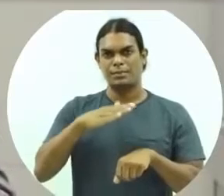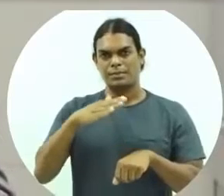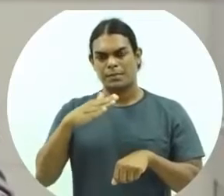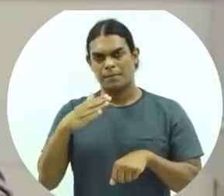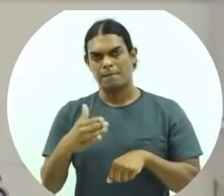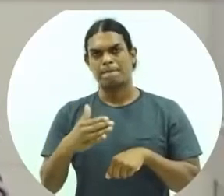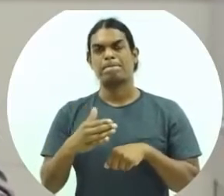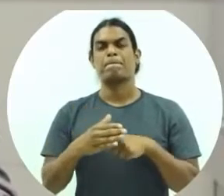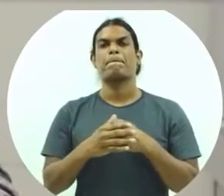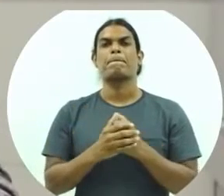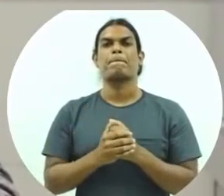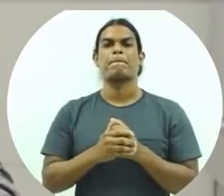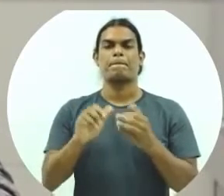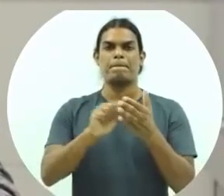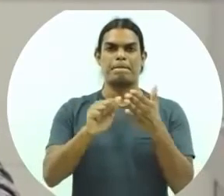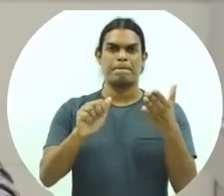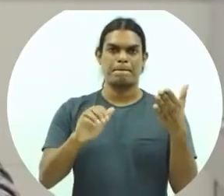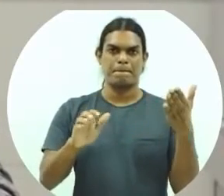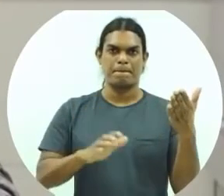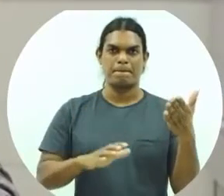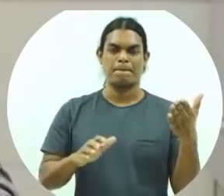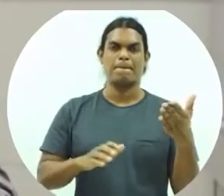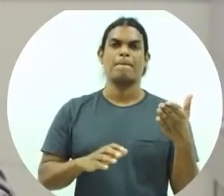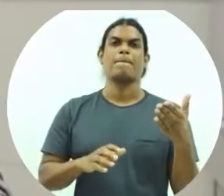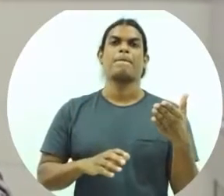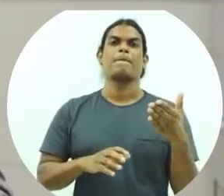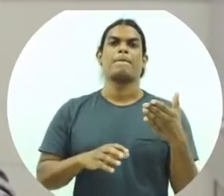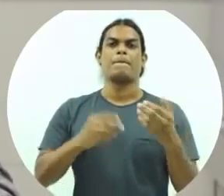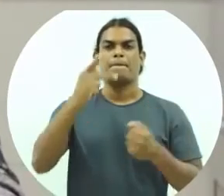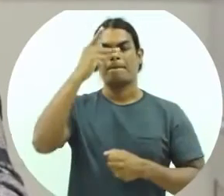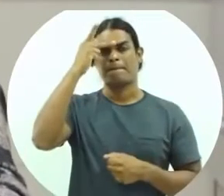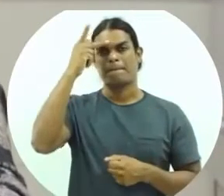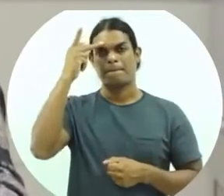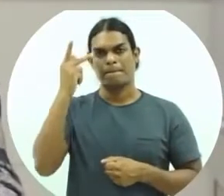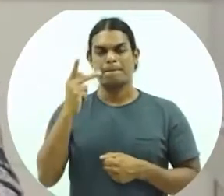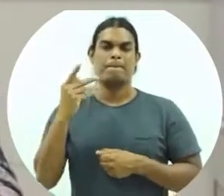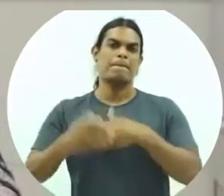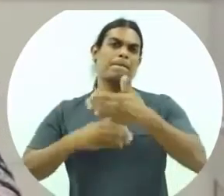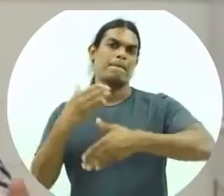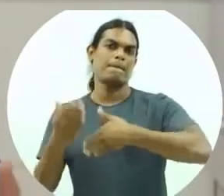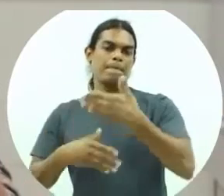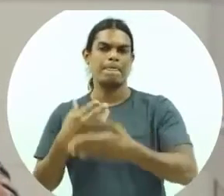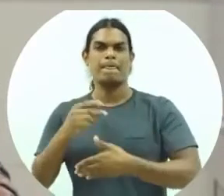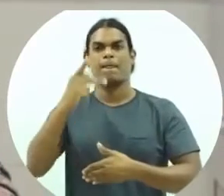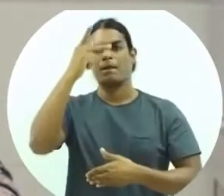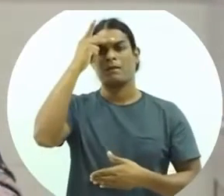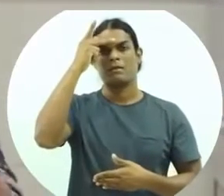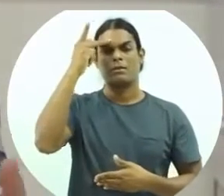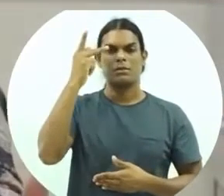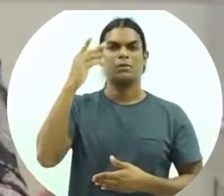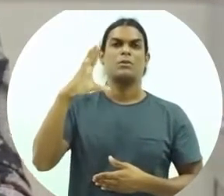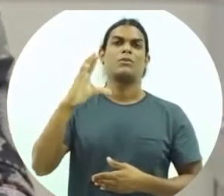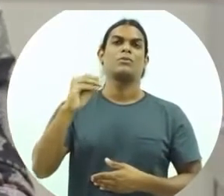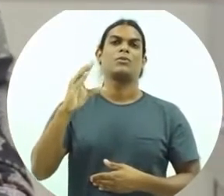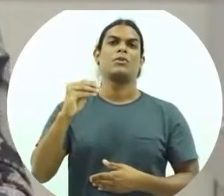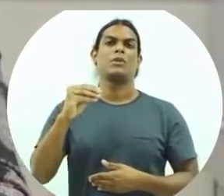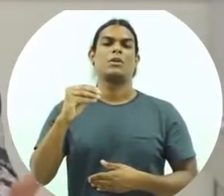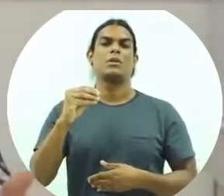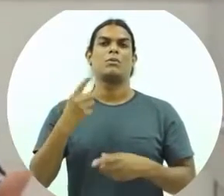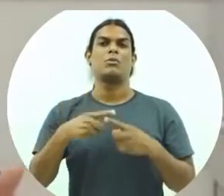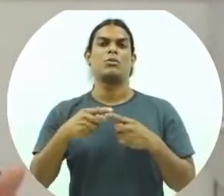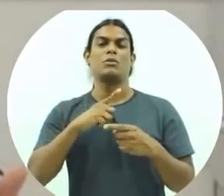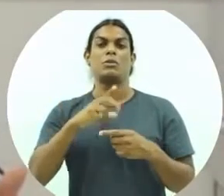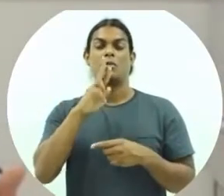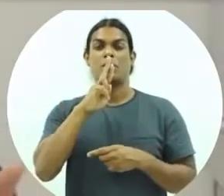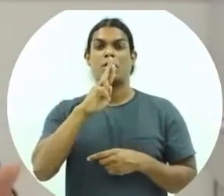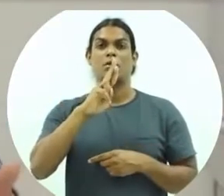melhorar as competências das pessoas e das organizações, desenvolver pessoas. A partir do momento em que eu